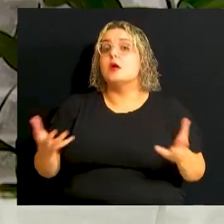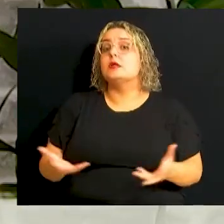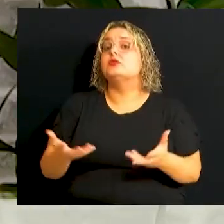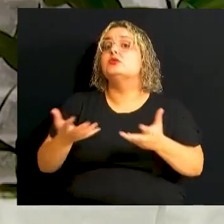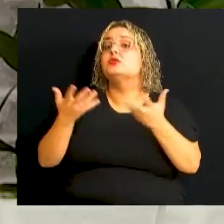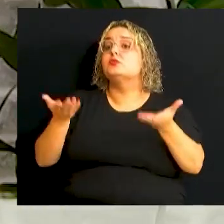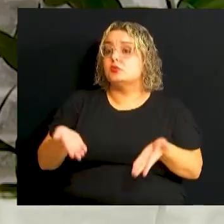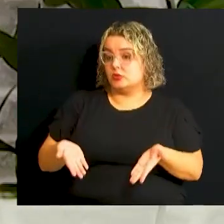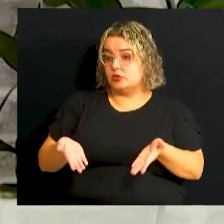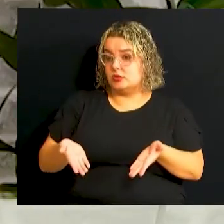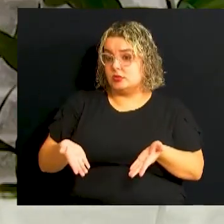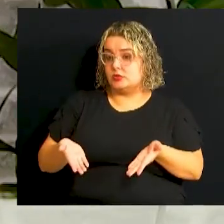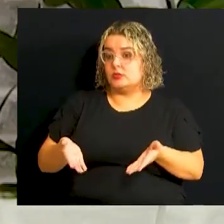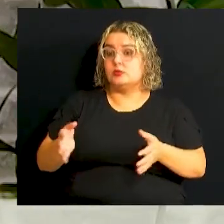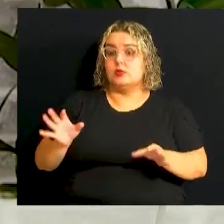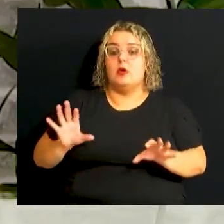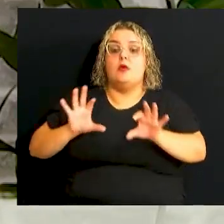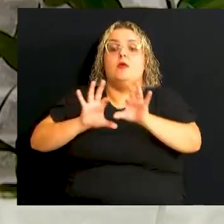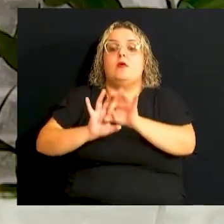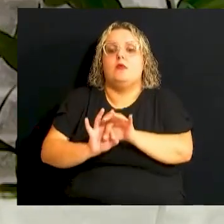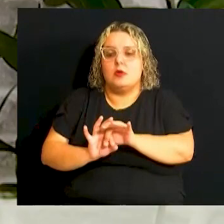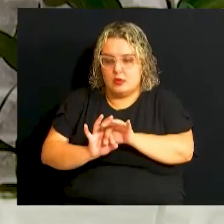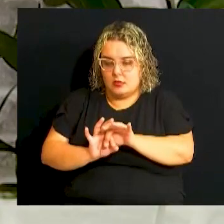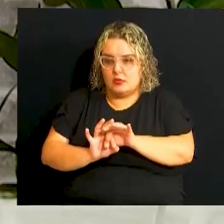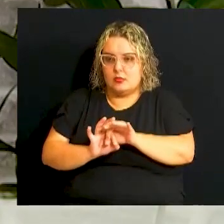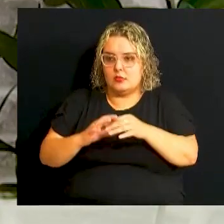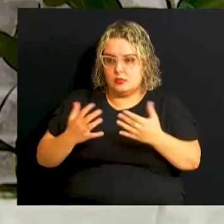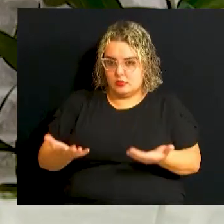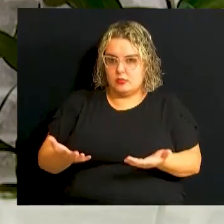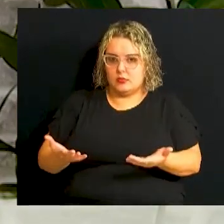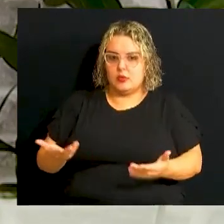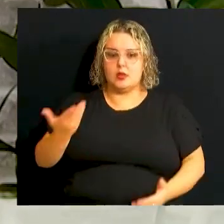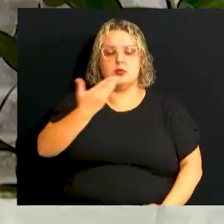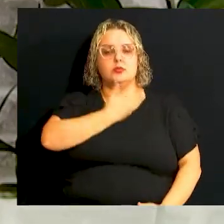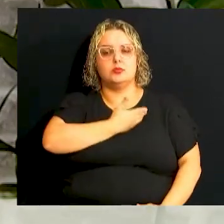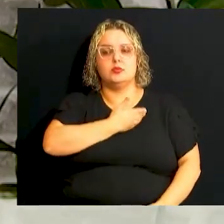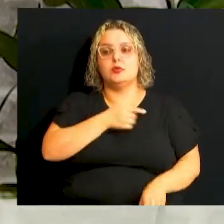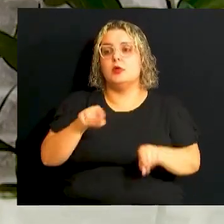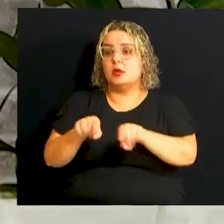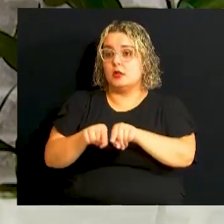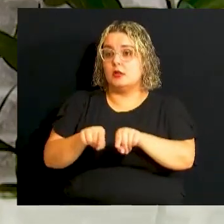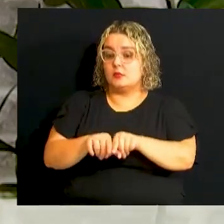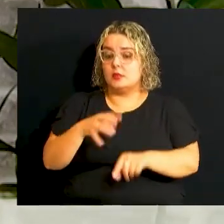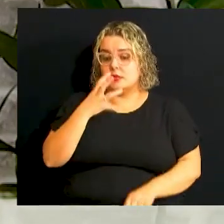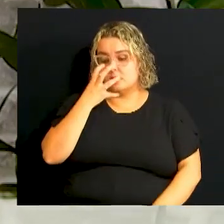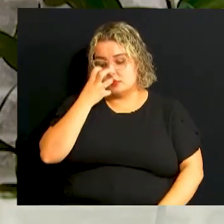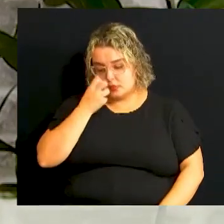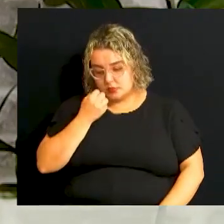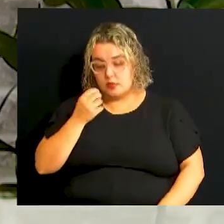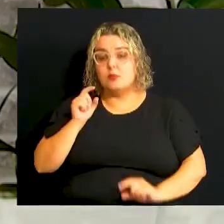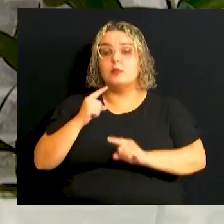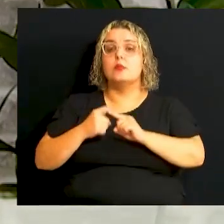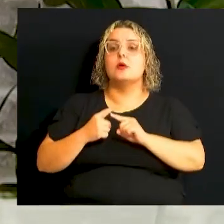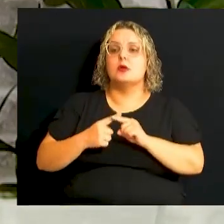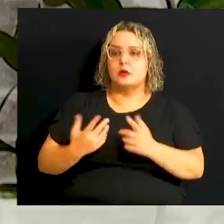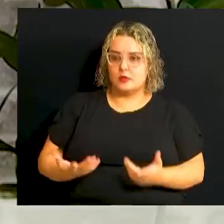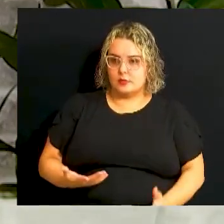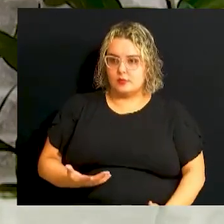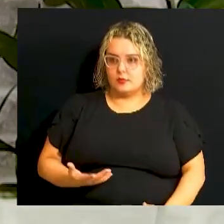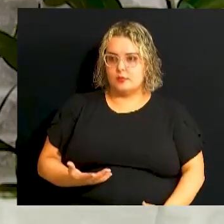gente estimula ali? A questão desse vínculo entre os amigos e também a frustração. Por